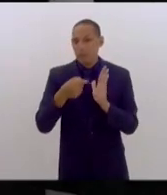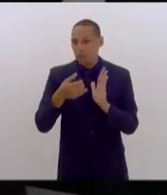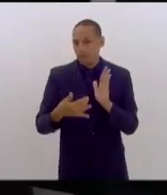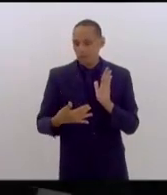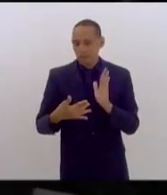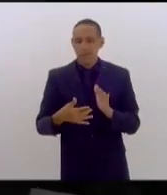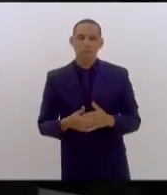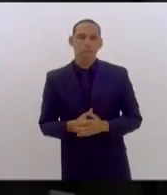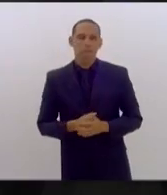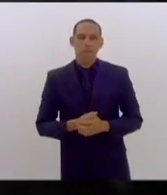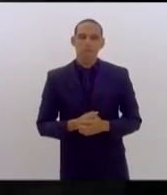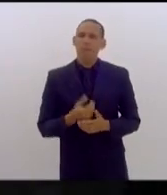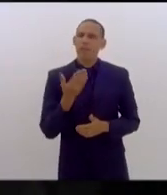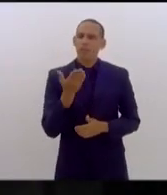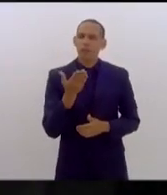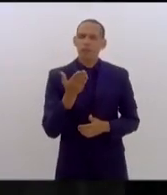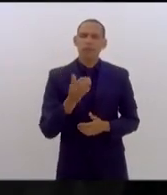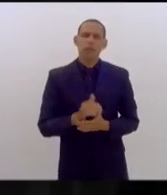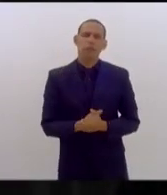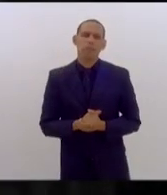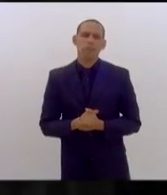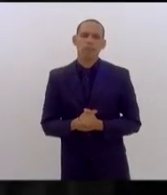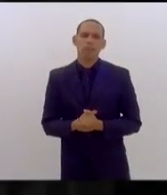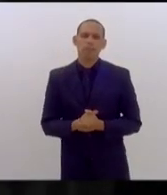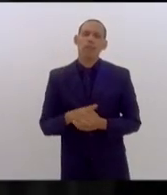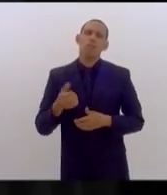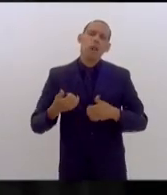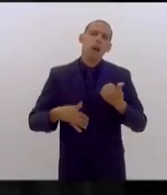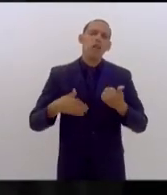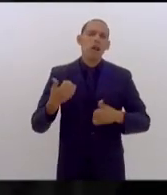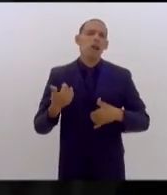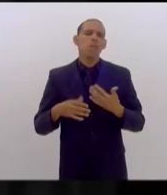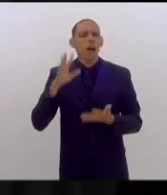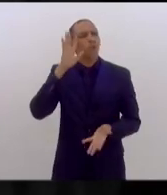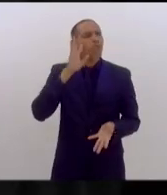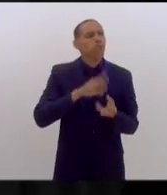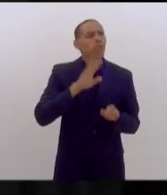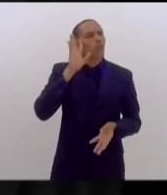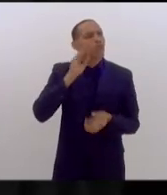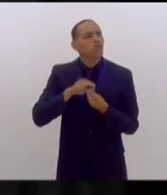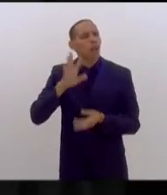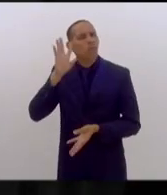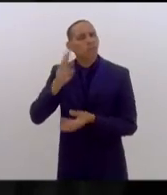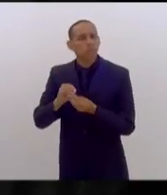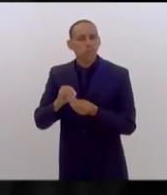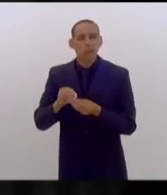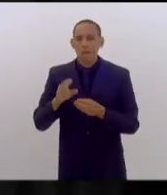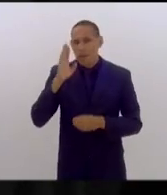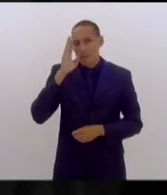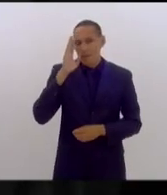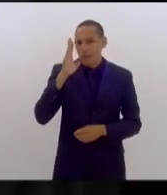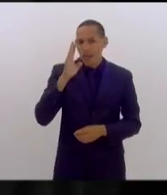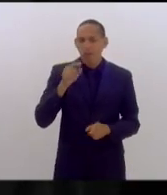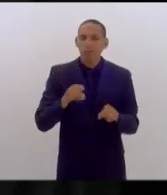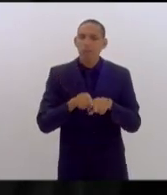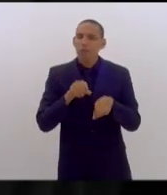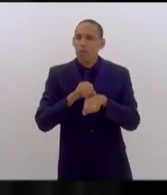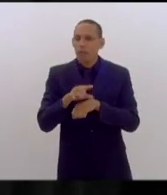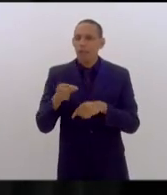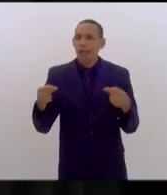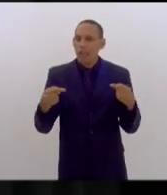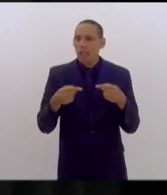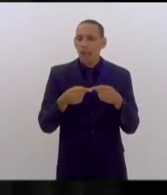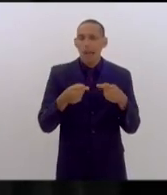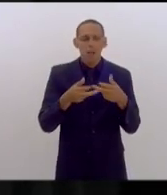quando vossa excelência começa lá principais conclusões e recomendações com base nos